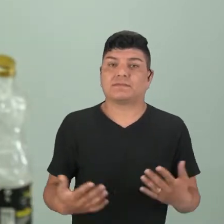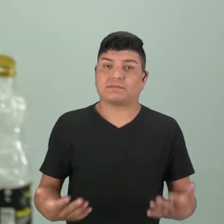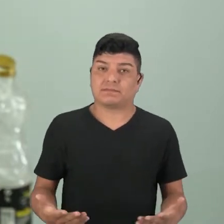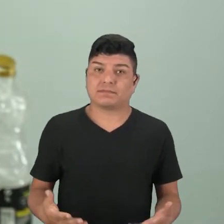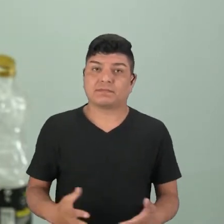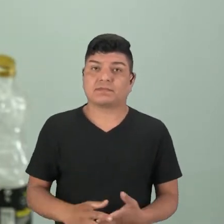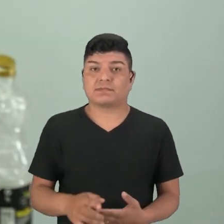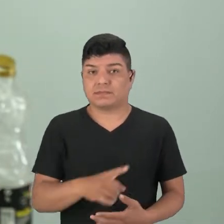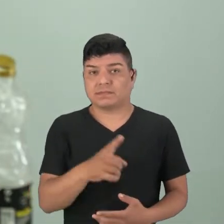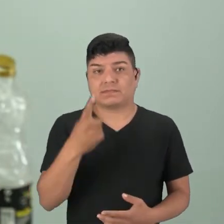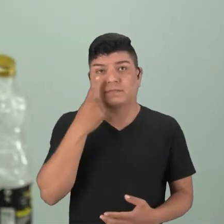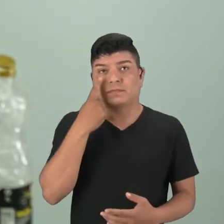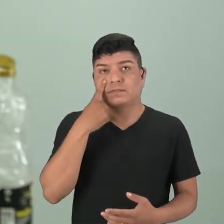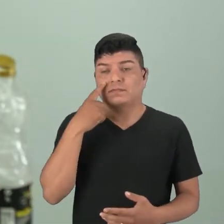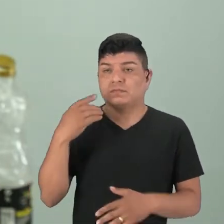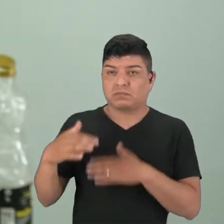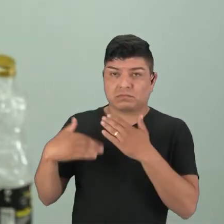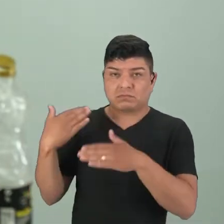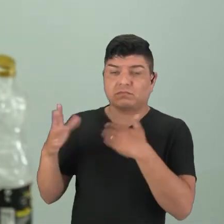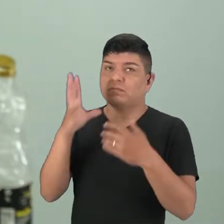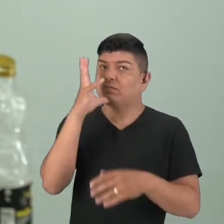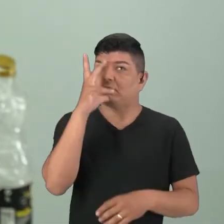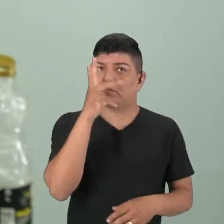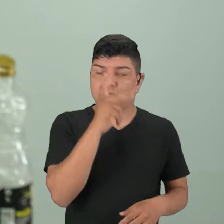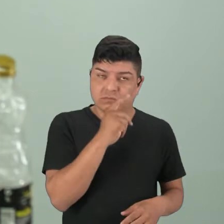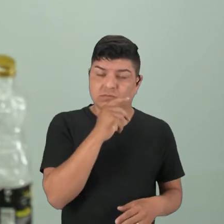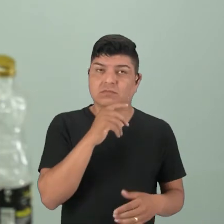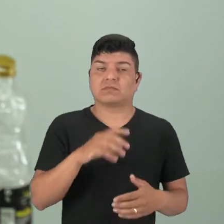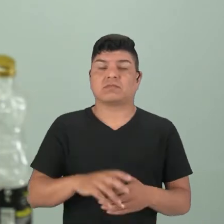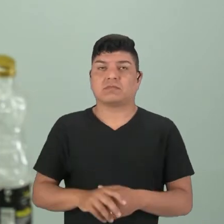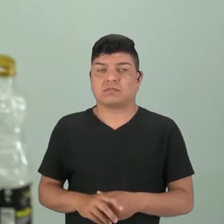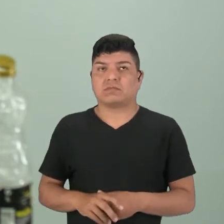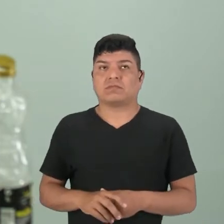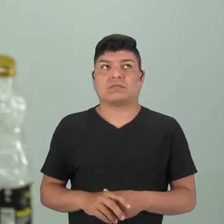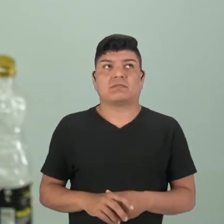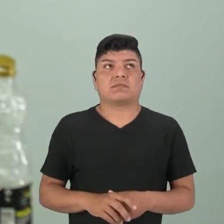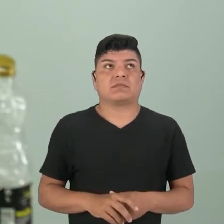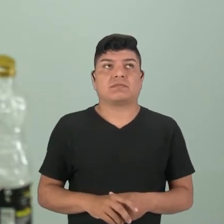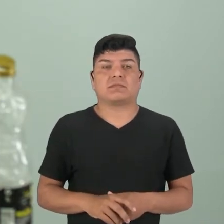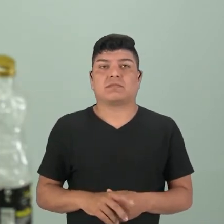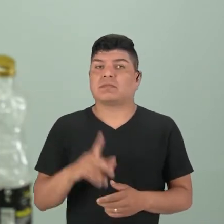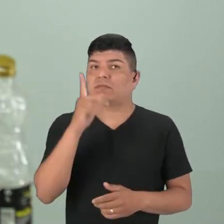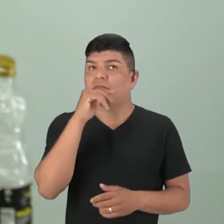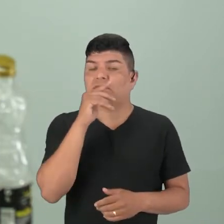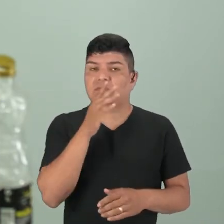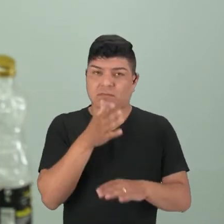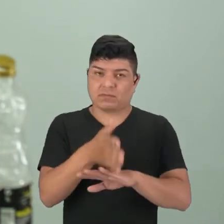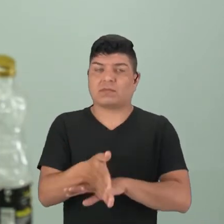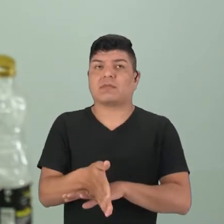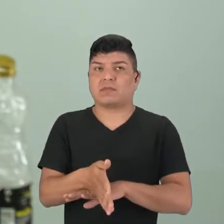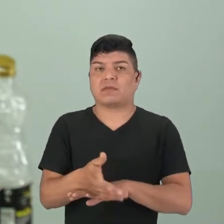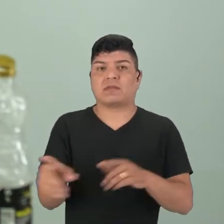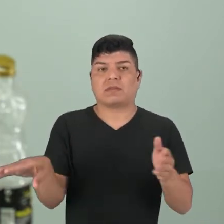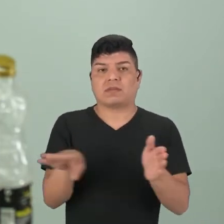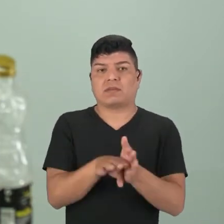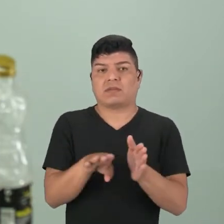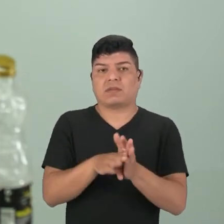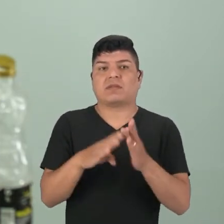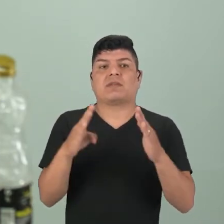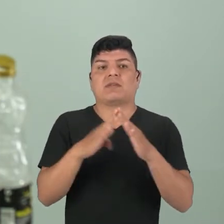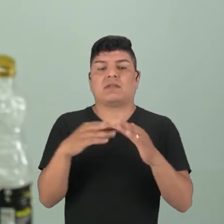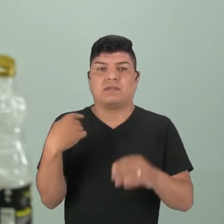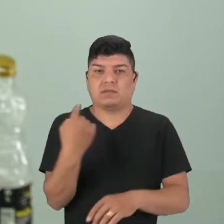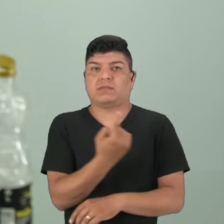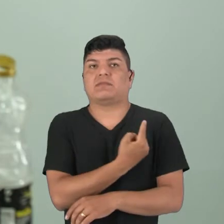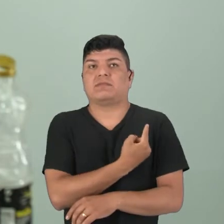Então, vocês viram o processo longo, né, que a água passa, né, para poder chegar na nossa